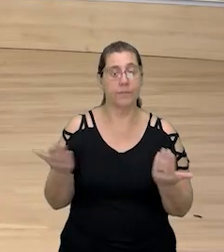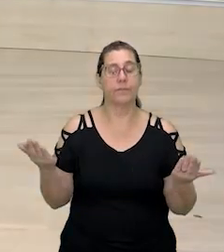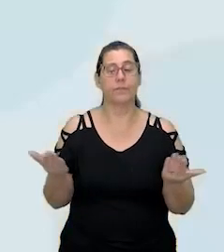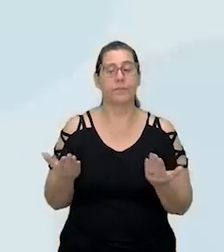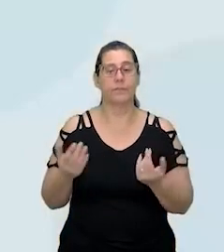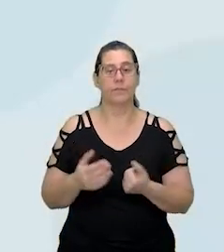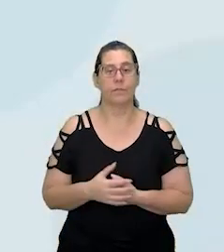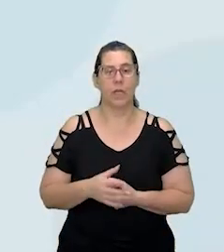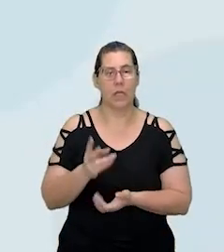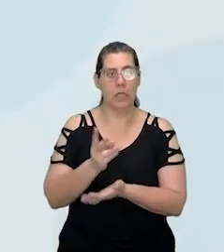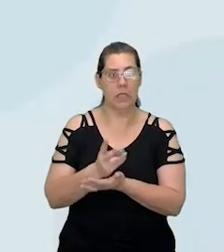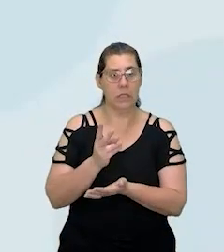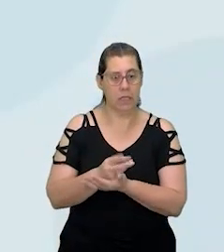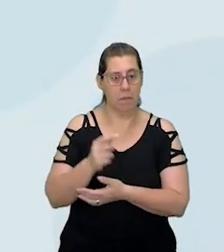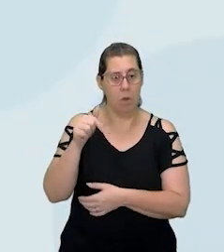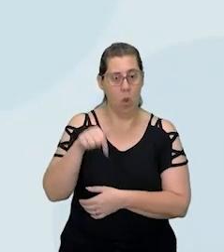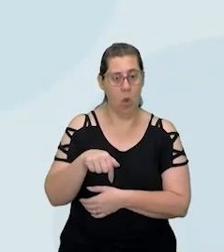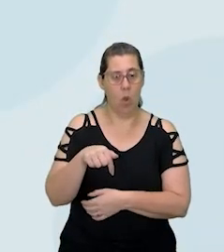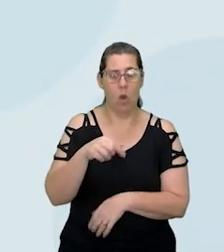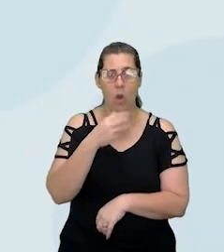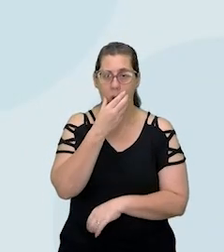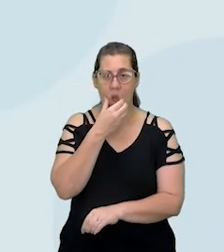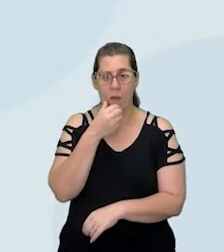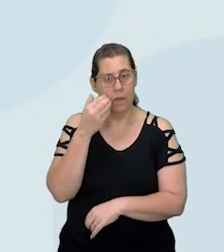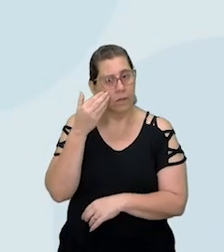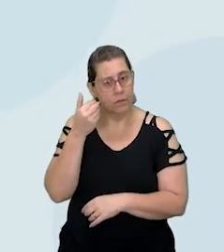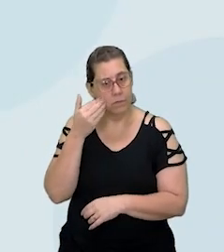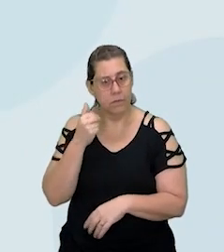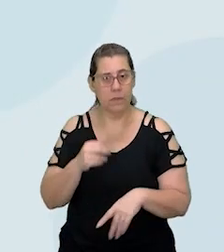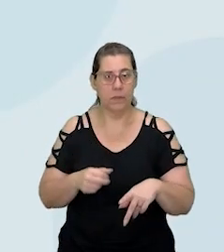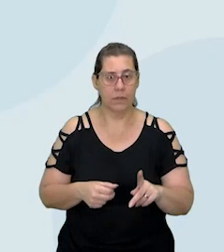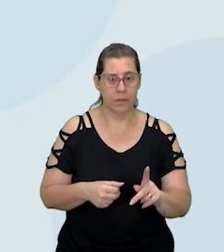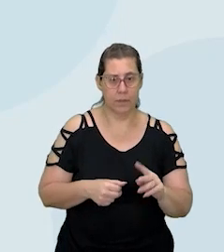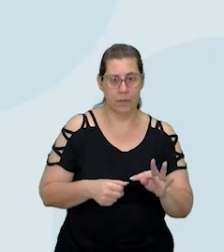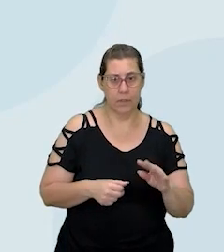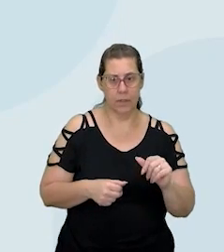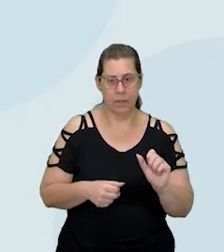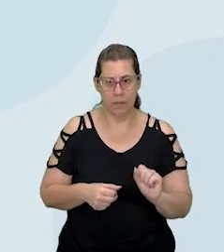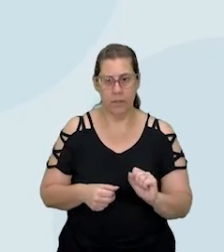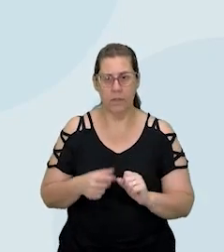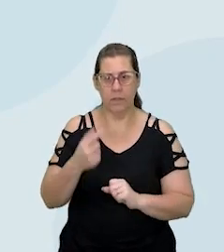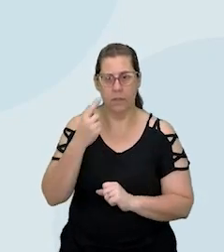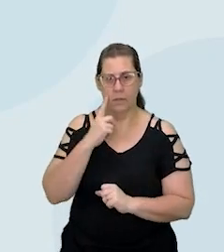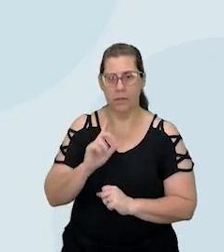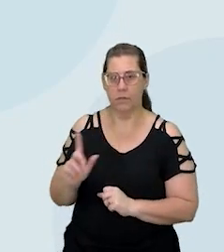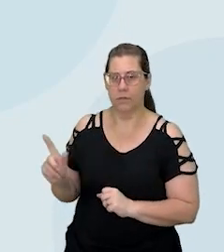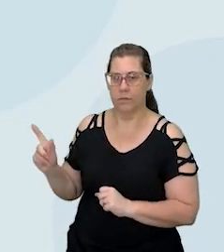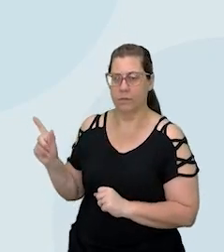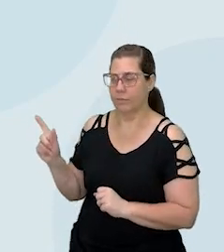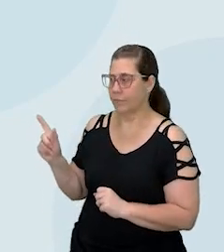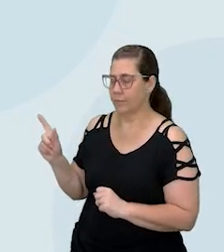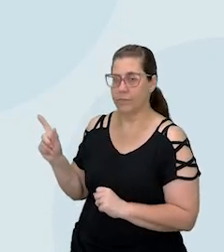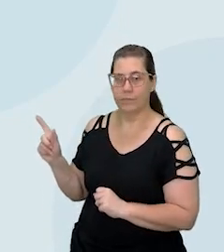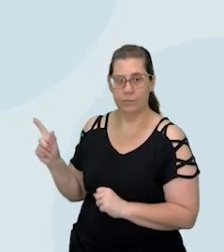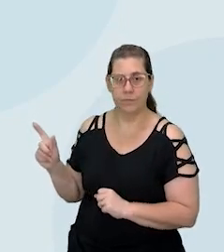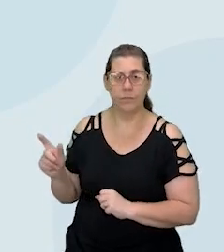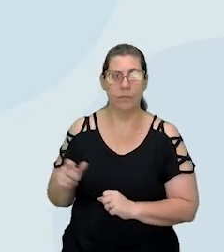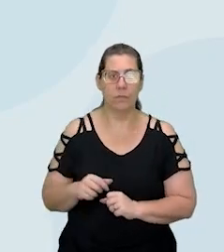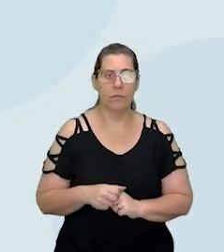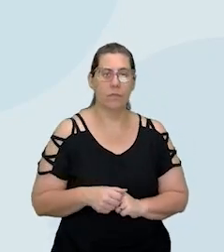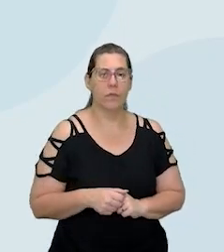lá, sempre aqui hoje, ó, explorando os katas, certo? Aí o slide especial do